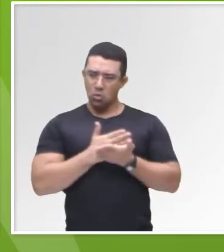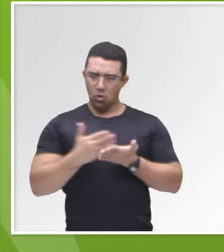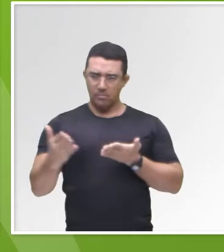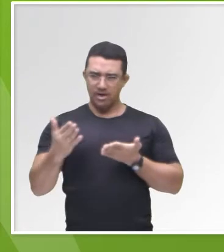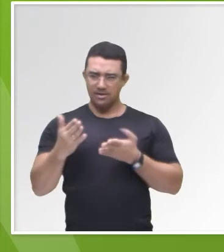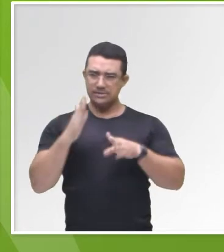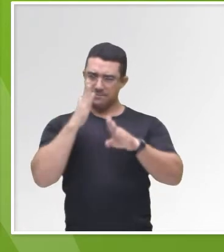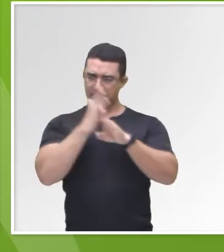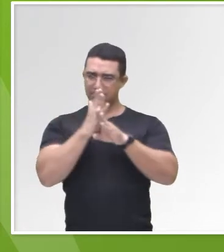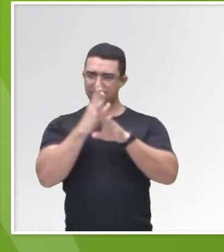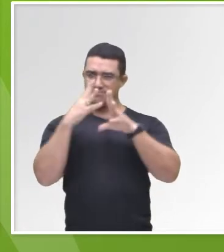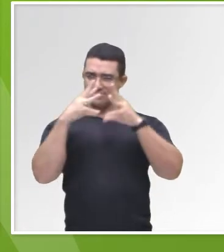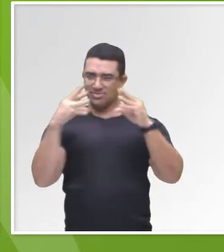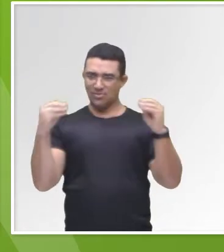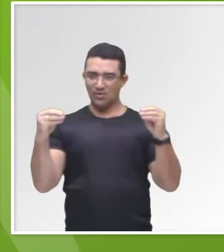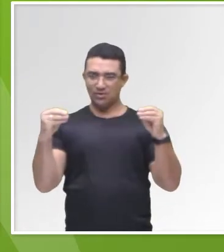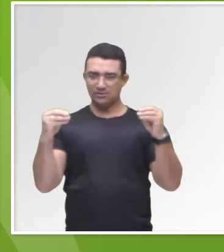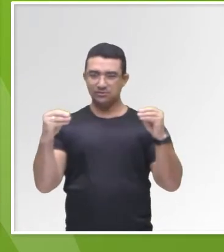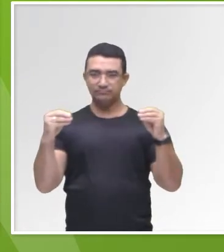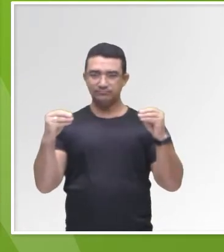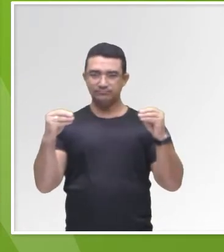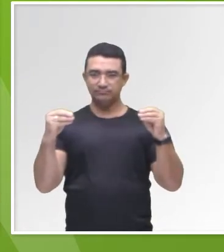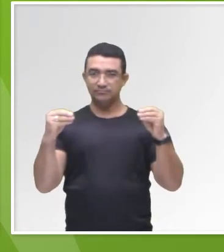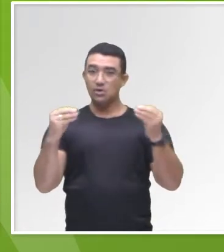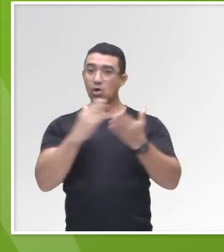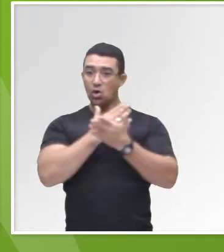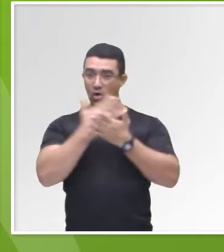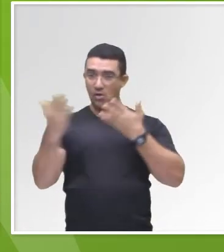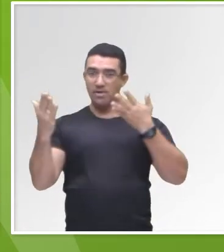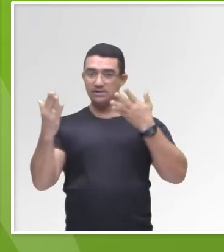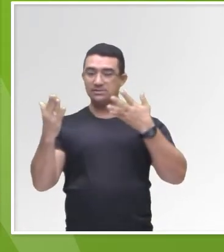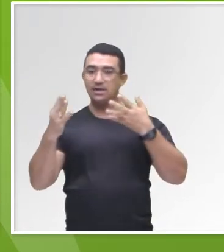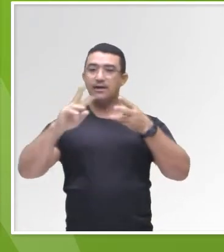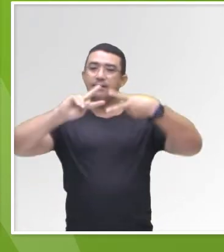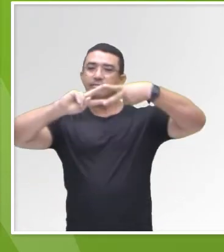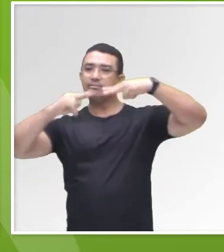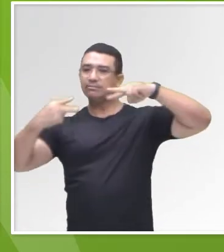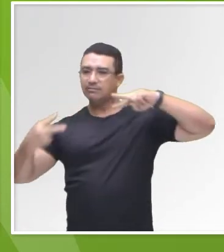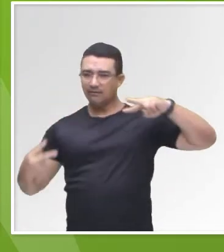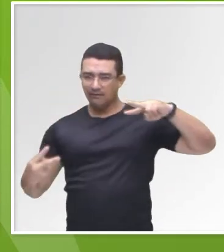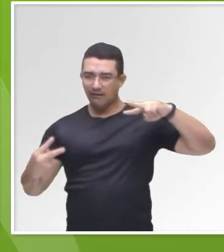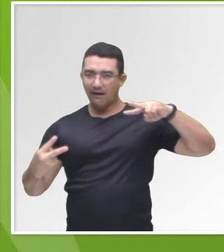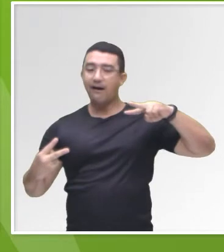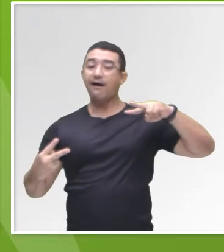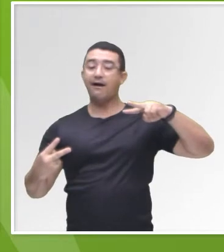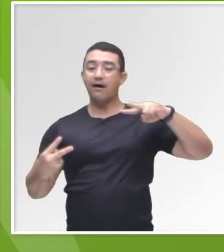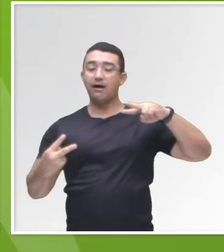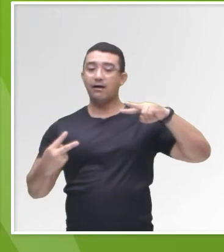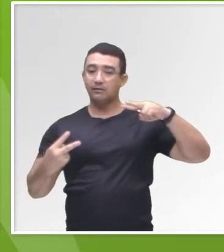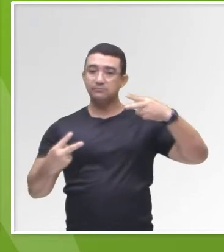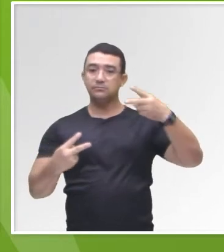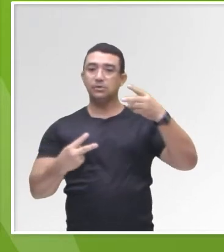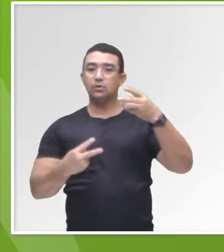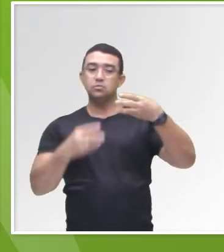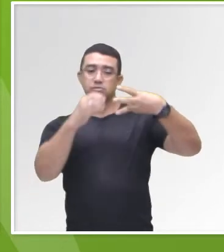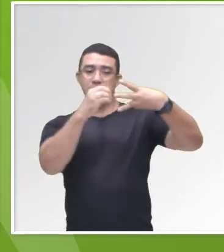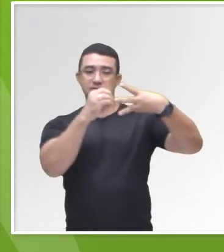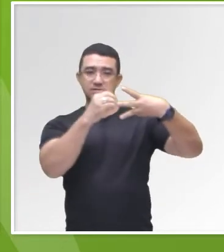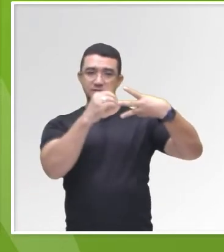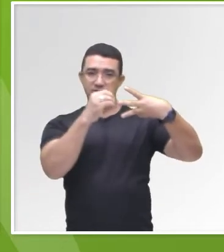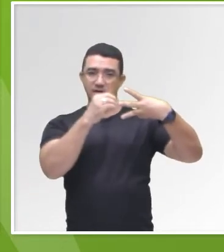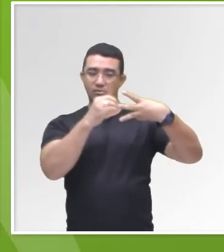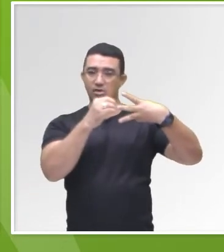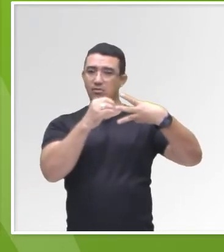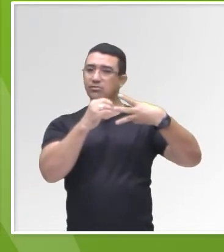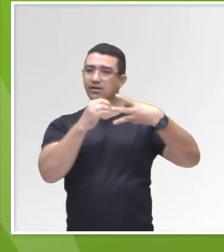mitose com o processo de replicação do DNA. O que é replicar? O que é a replicação do DNA? O